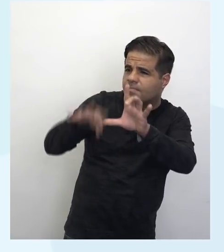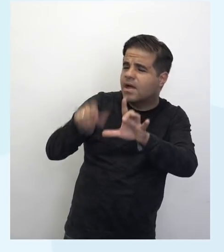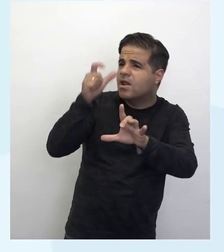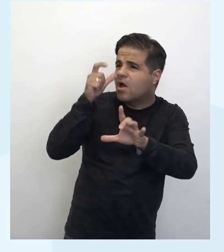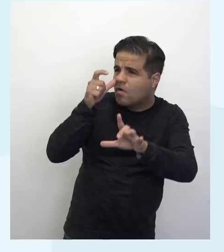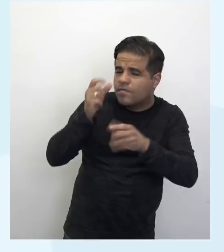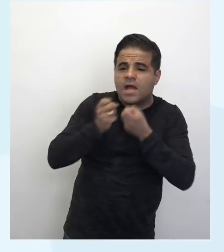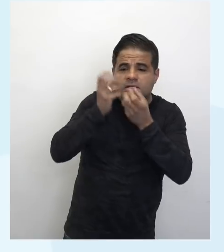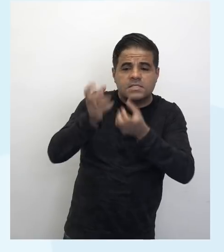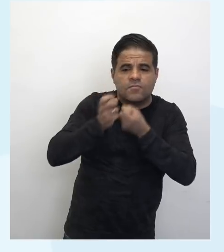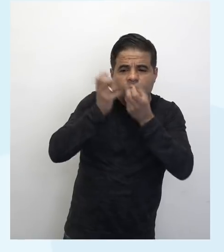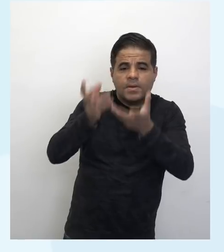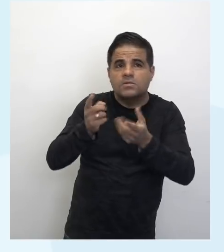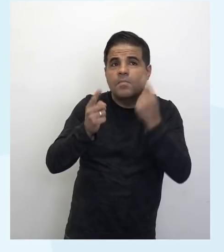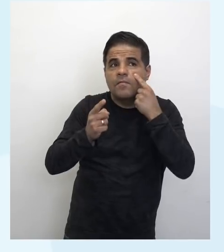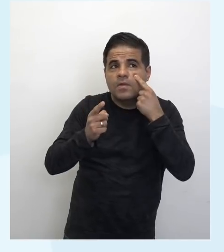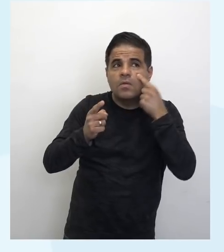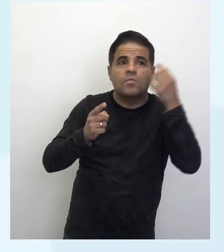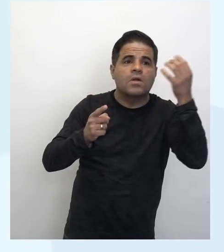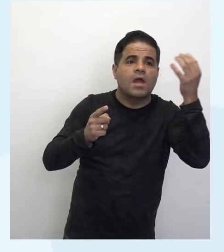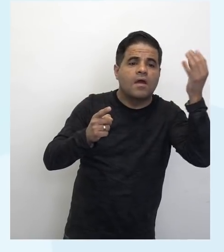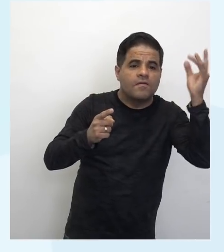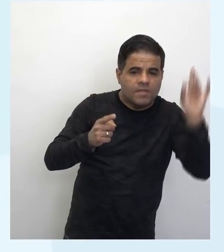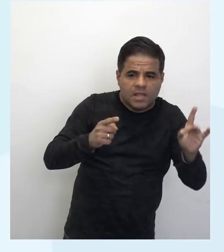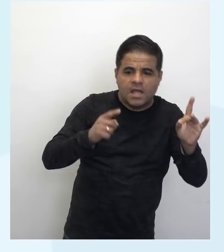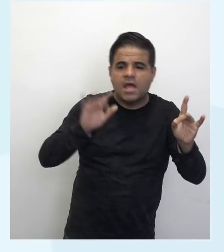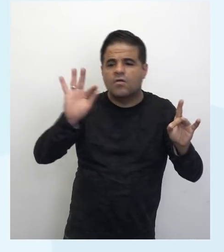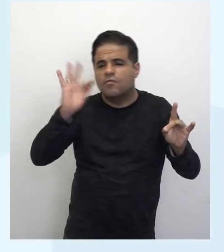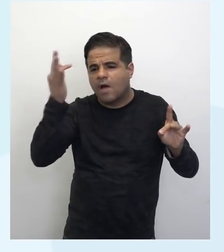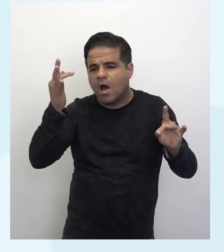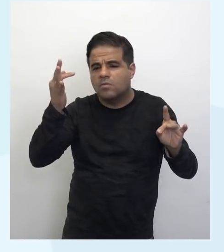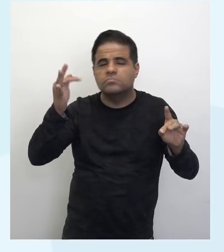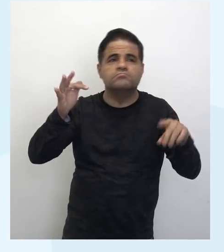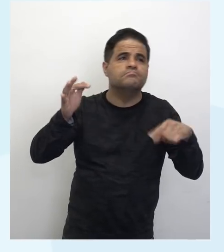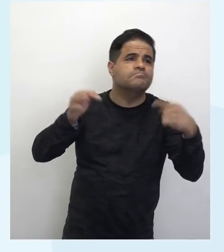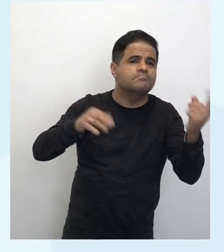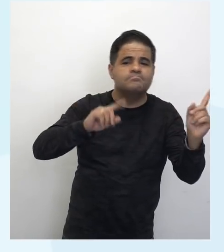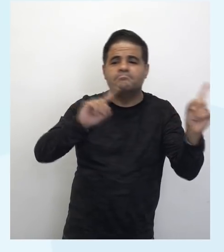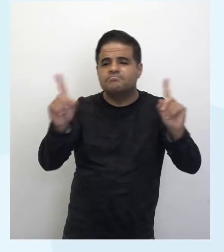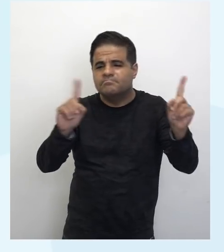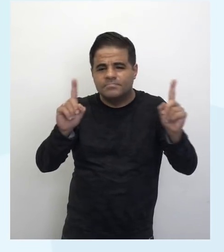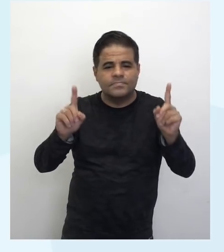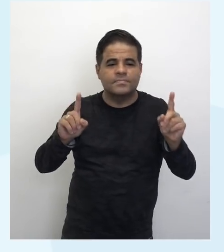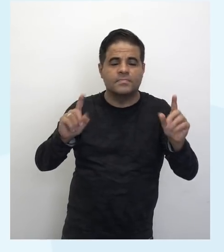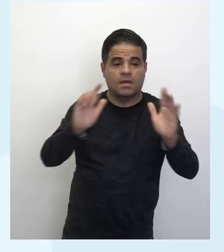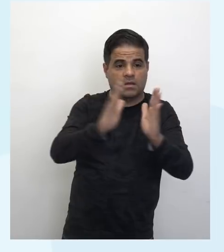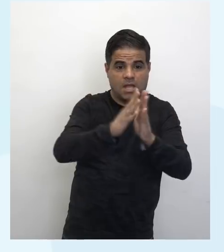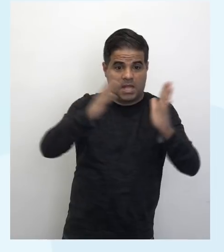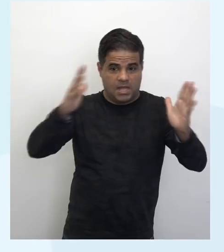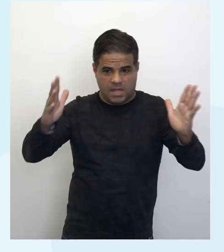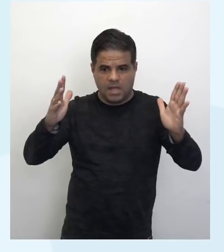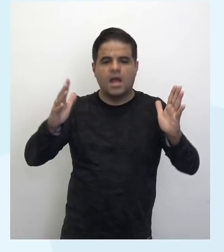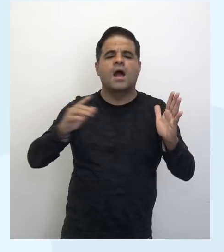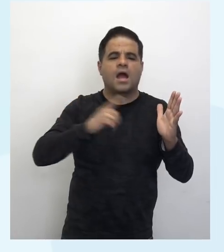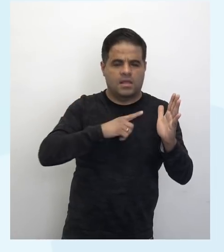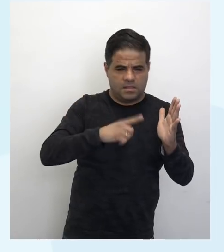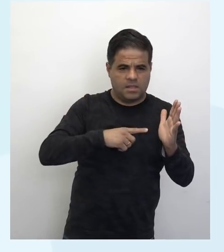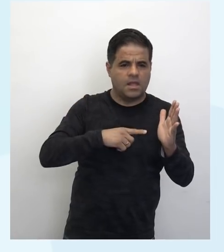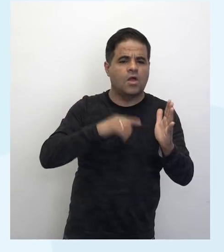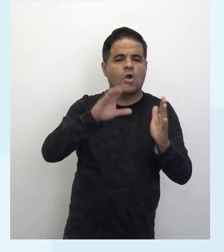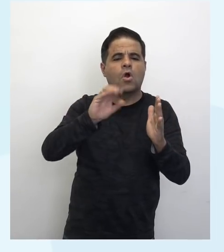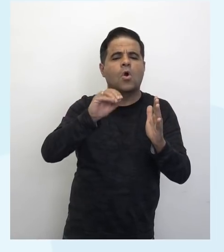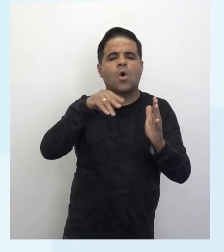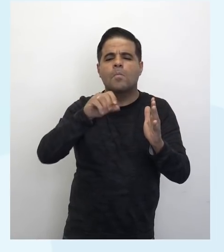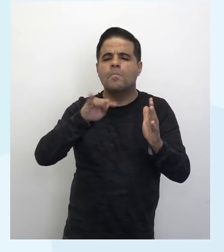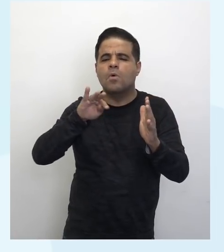as informações para saber o que é verdadeiro e o que é falso, tá? Então, nessa daqui que é maior, que aí é uma proposição composta, por que ela é